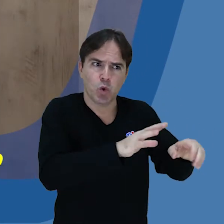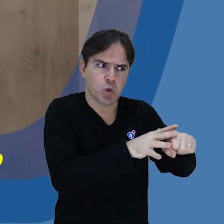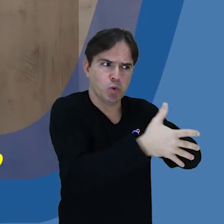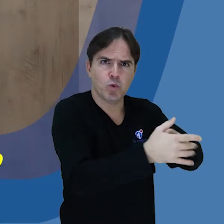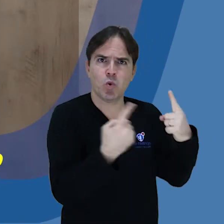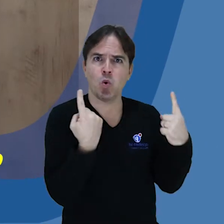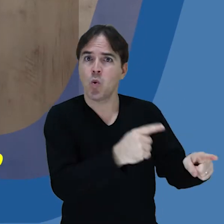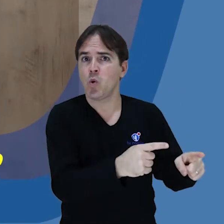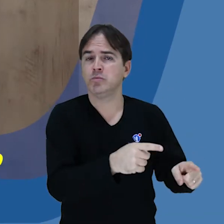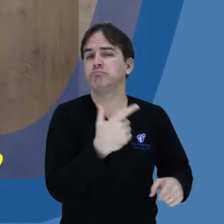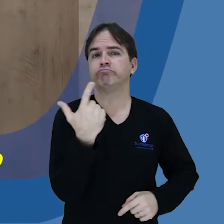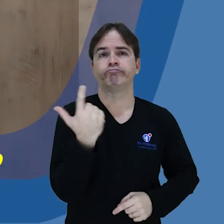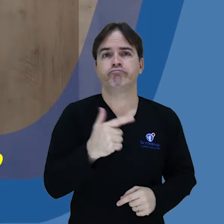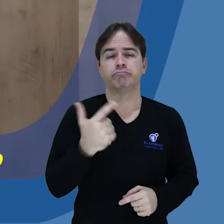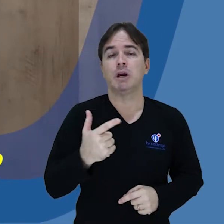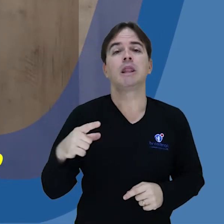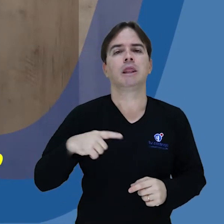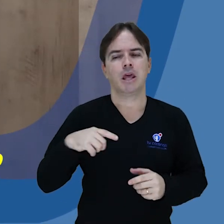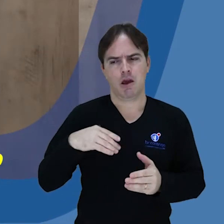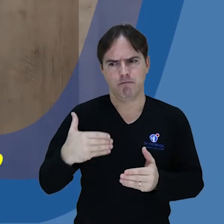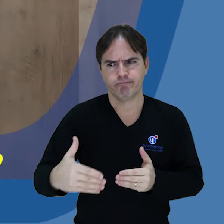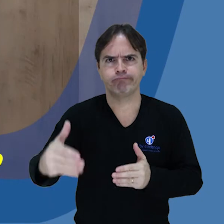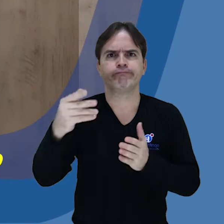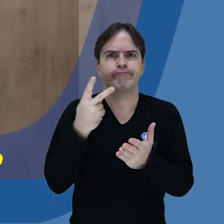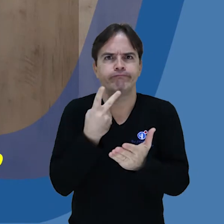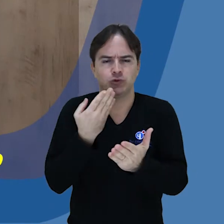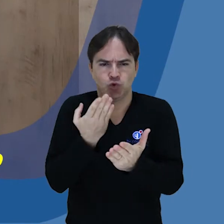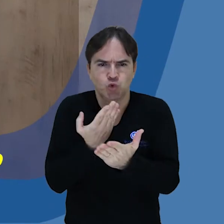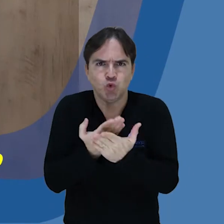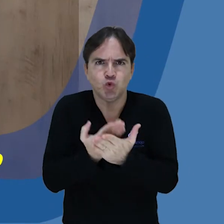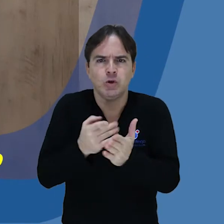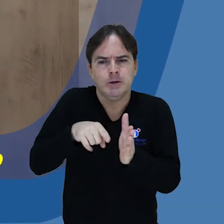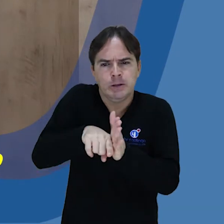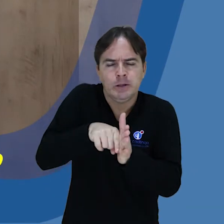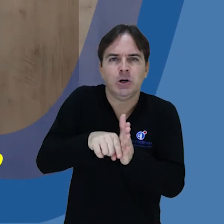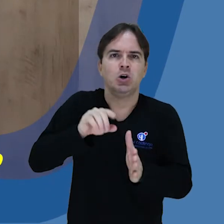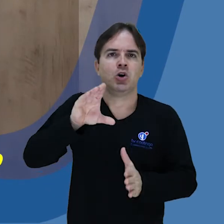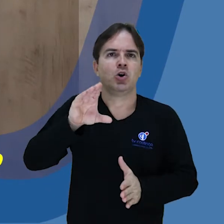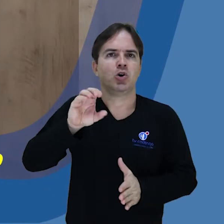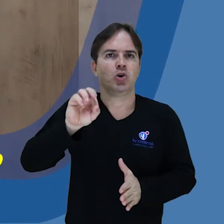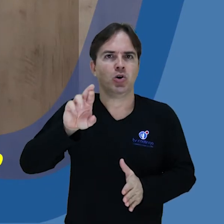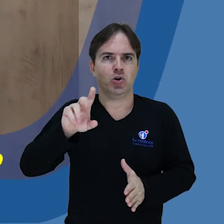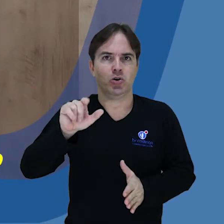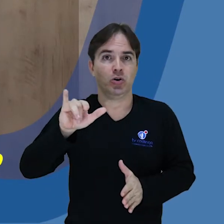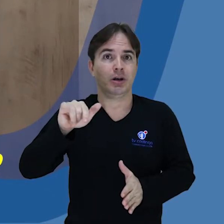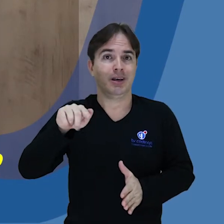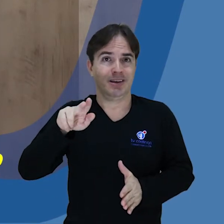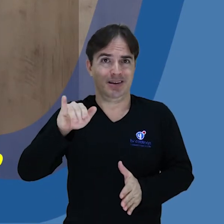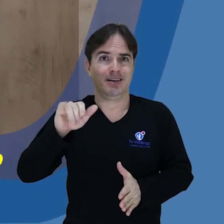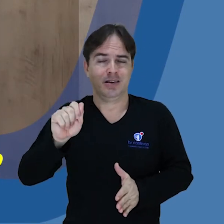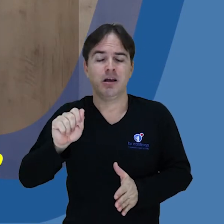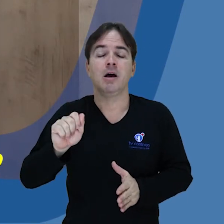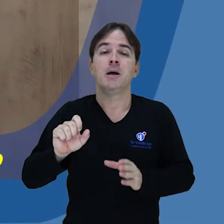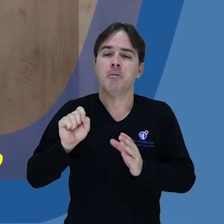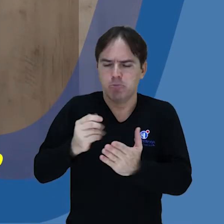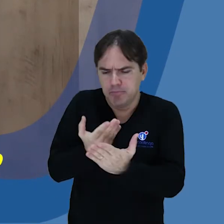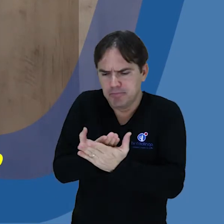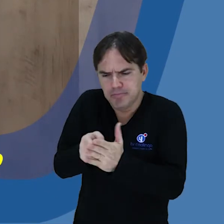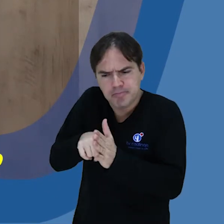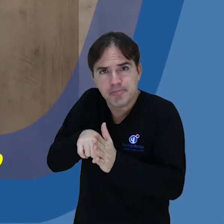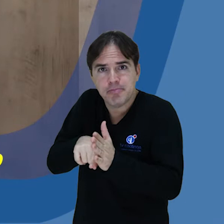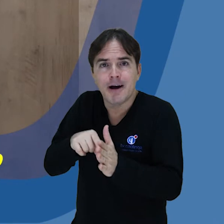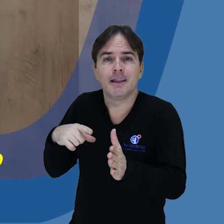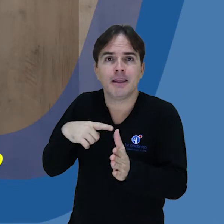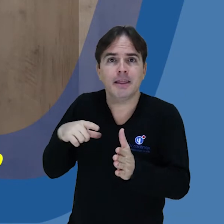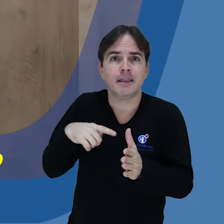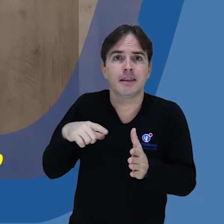coronavírus. Nós tivemos alguns testes sendo feitos com cloroquina, hidroxicloroquina, e recentemente o Ministério da Saúde criou um protocolo